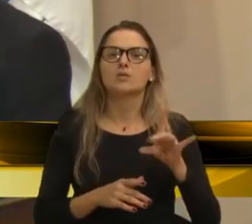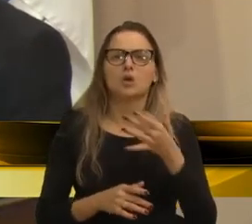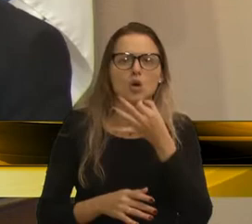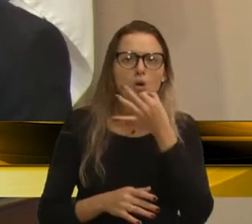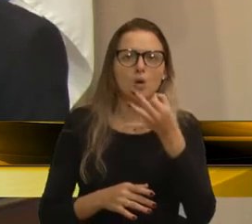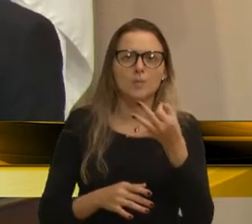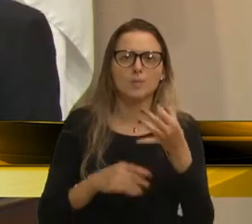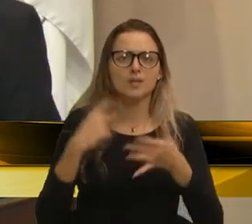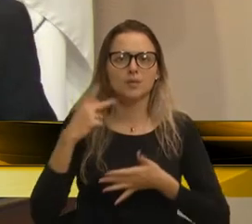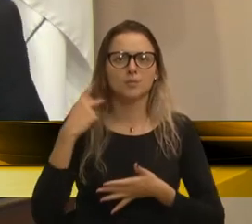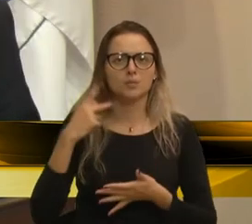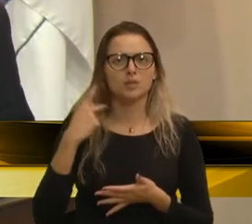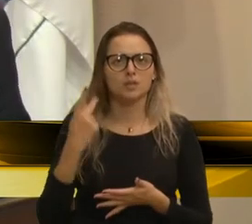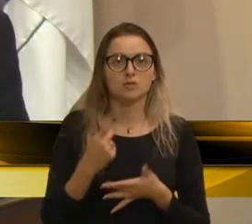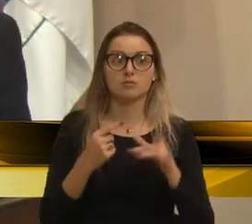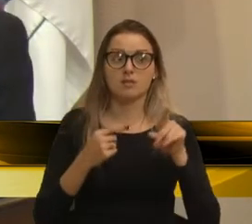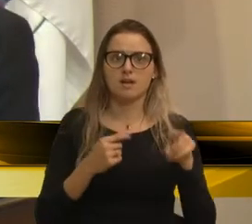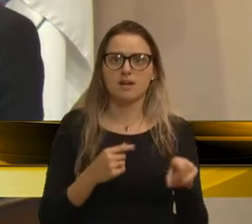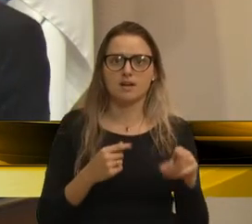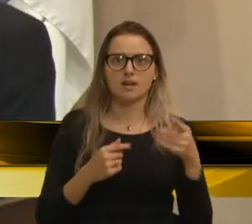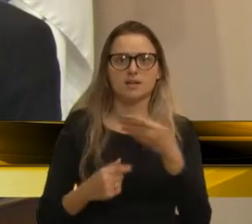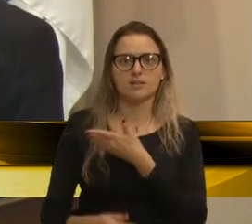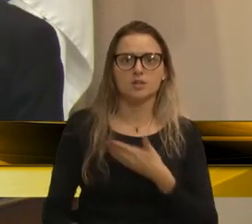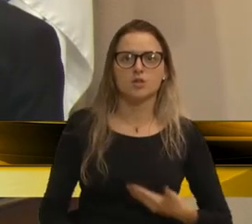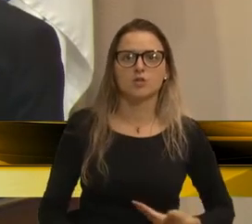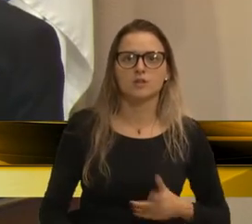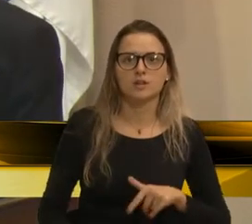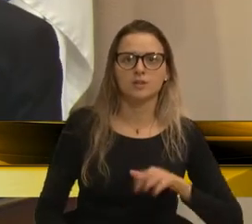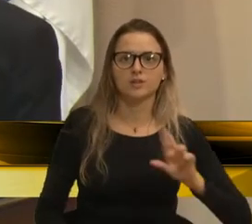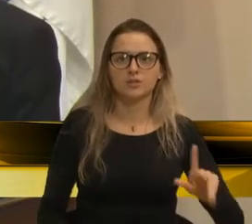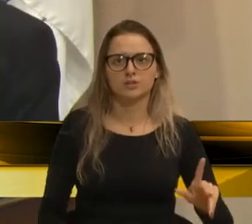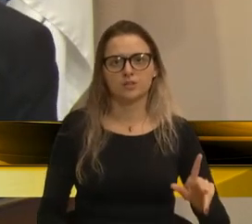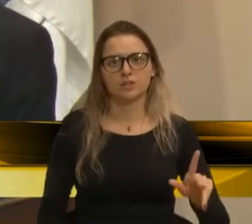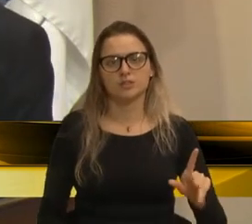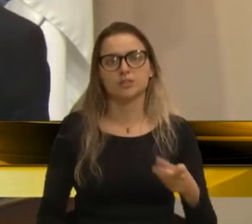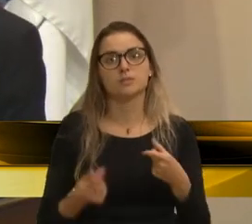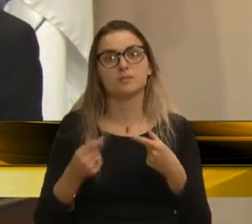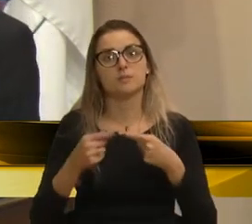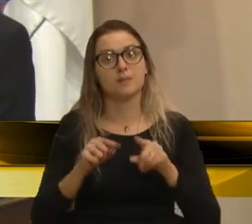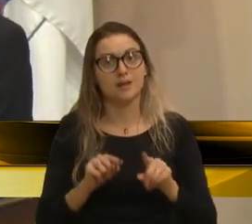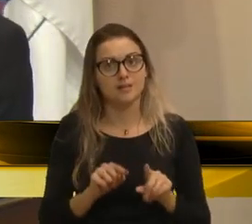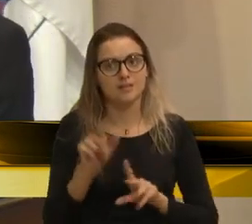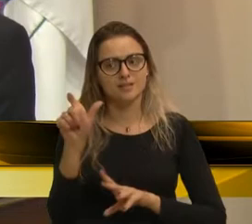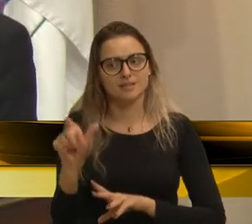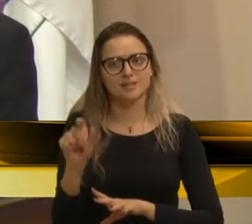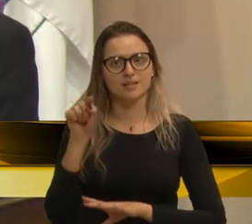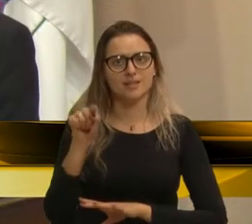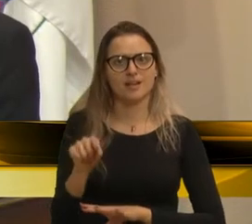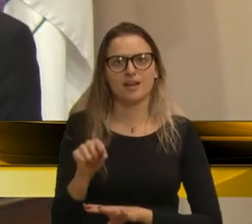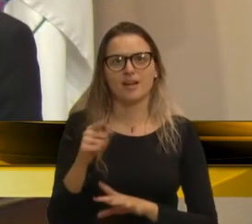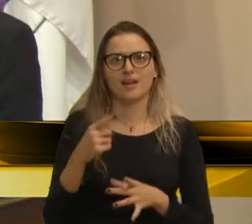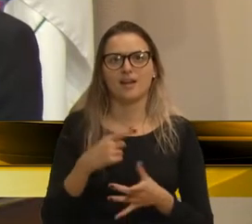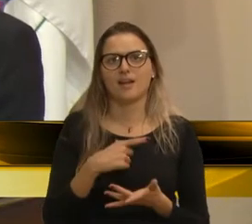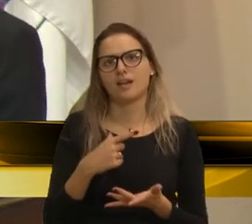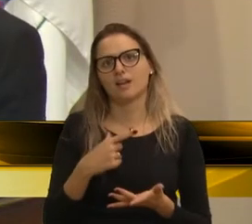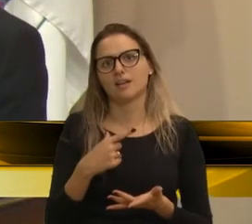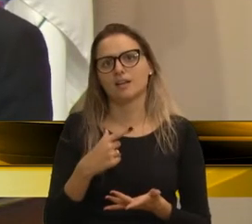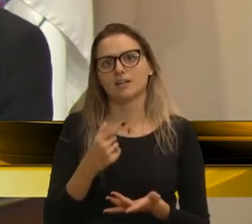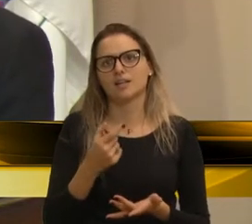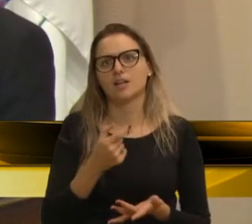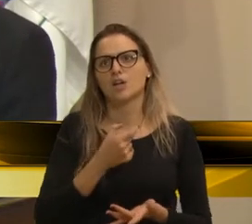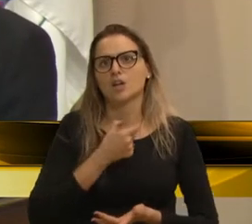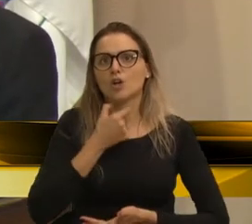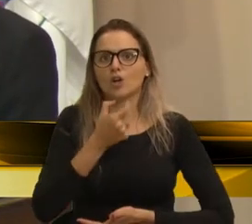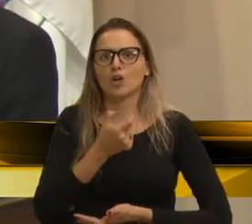políticas, do tipo, esse governo é uma outra posição política, não. Ela se excedeu na sua atribuição